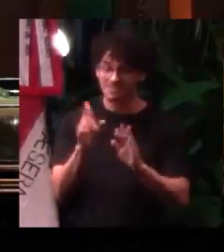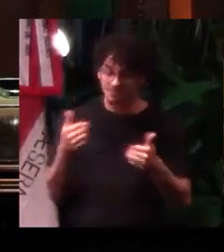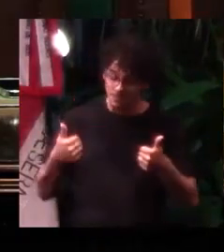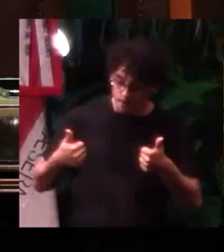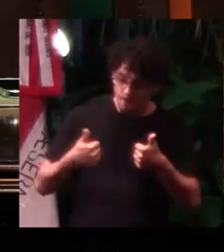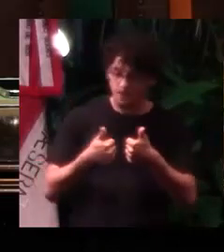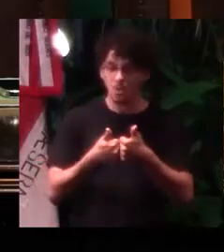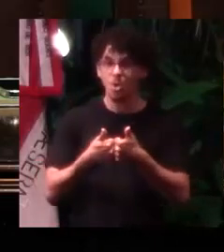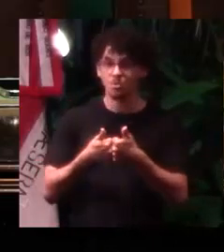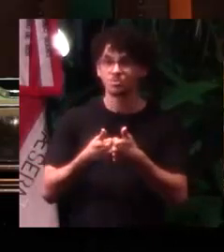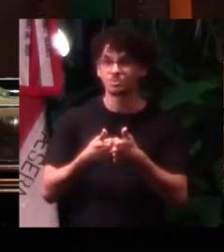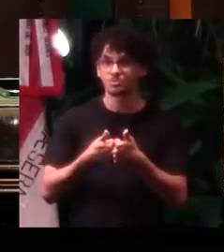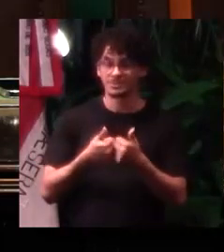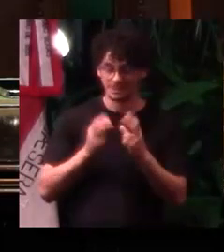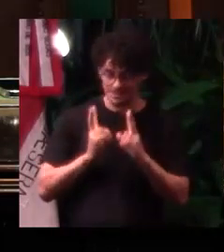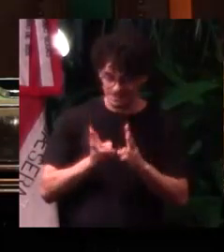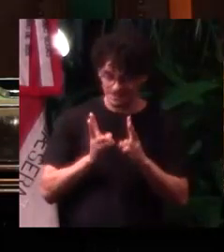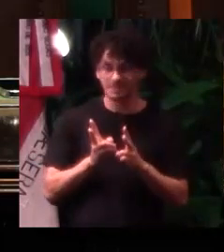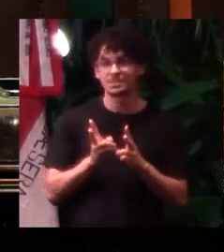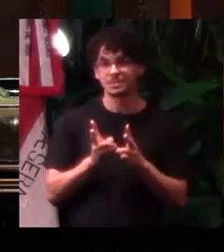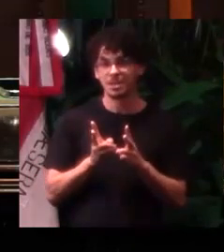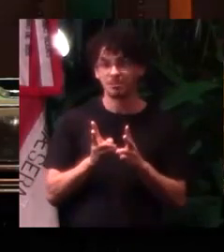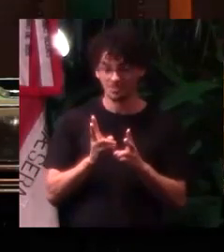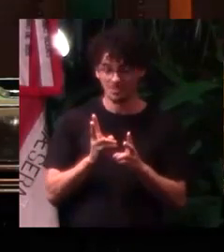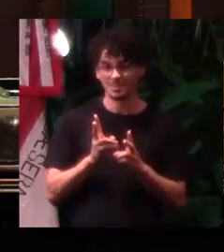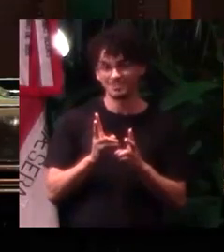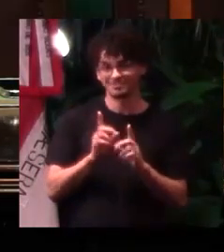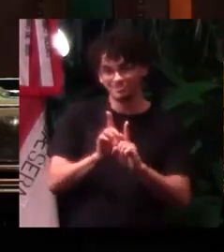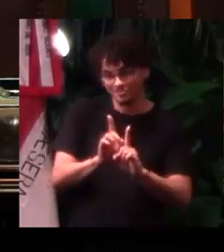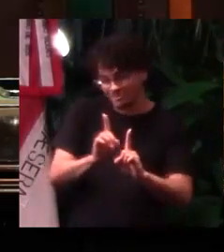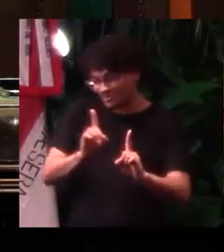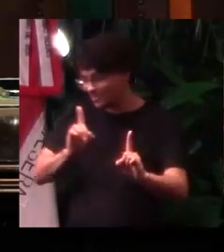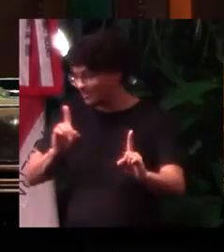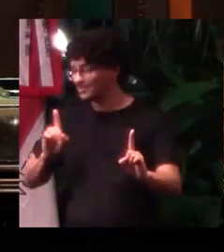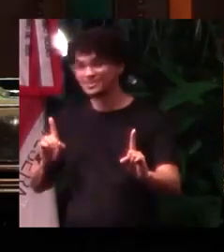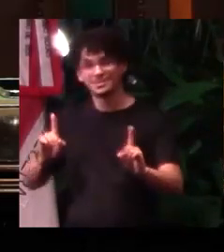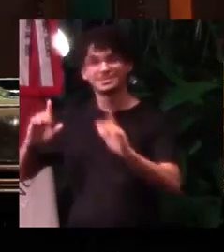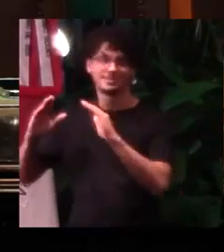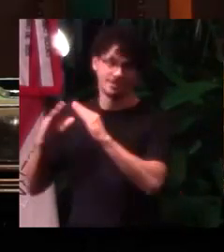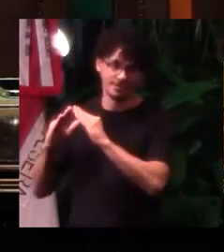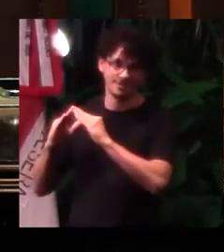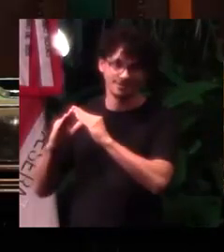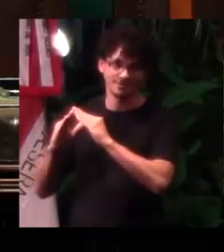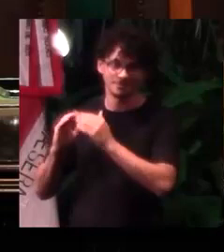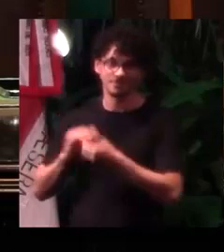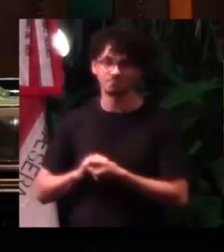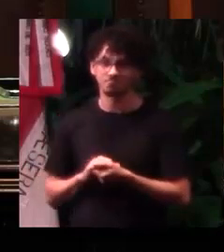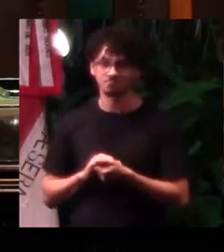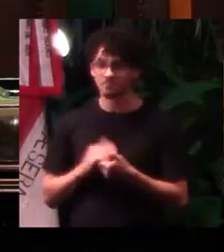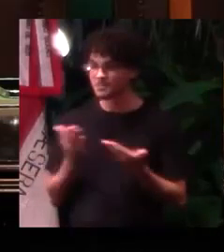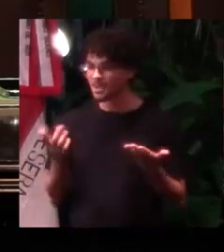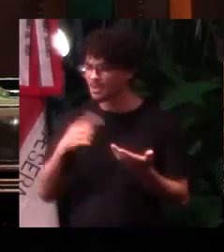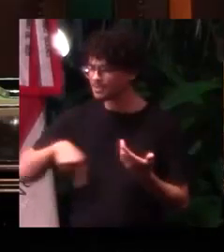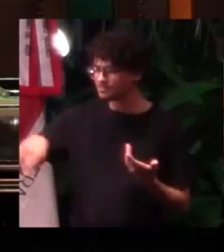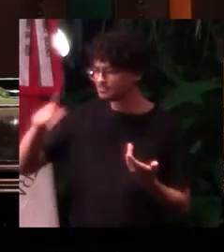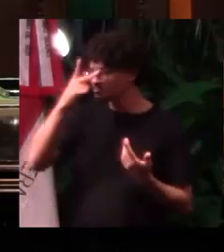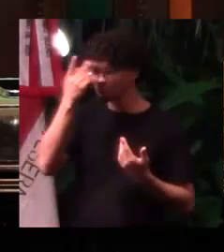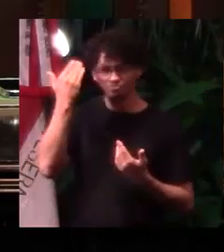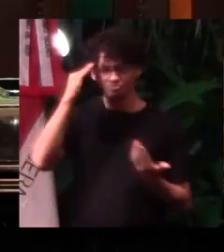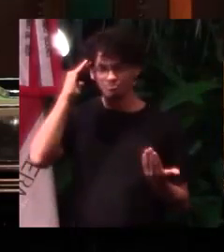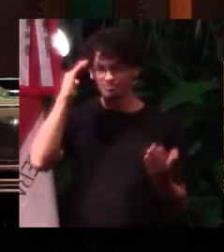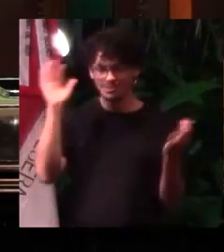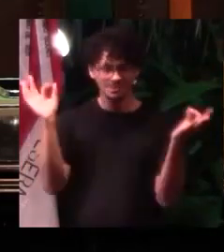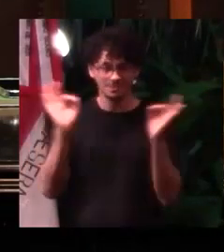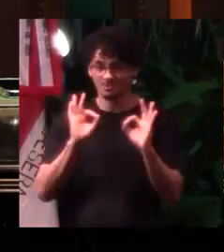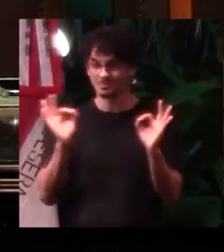proximidade e, ao mesmo tempo, numa enorme distância daquela casa, ao que ninguém entende nada.